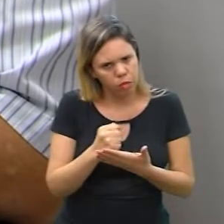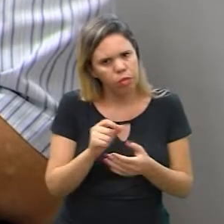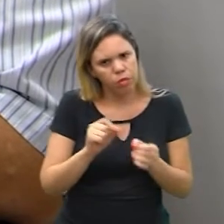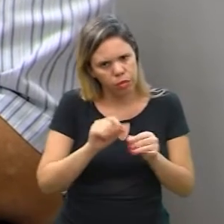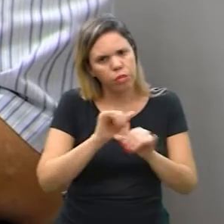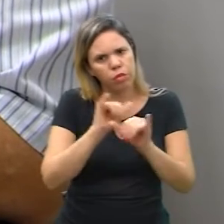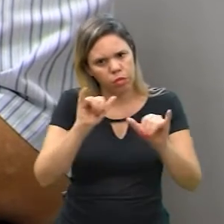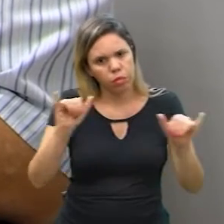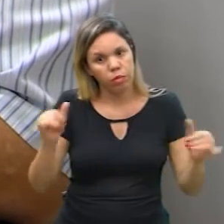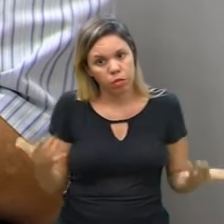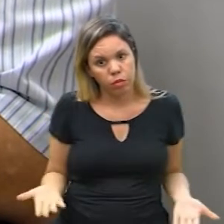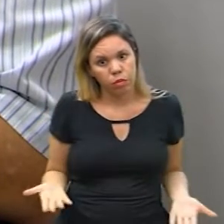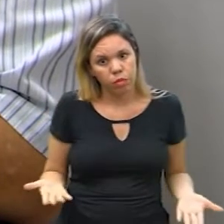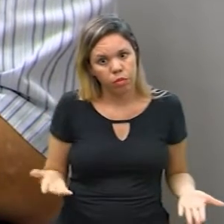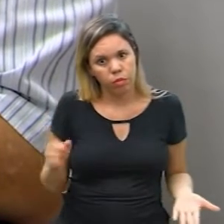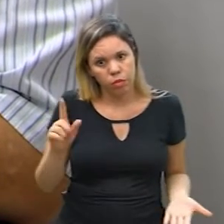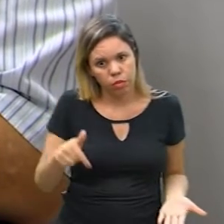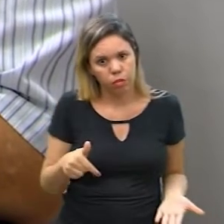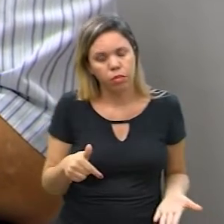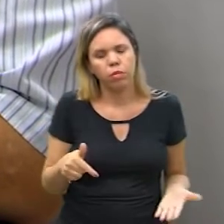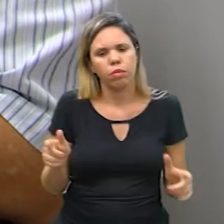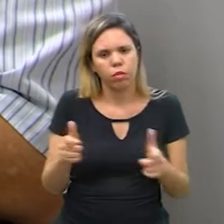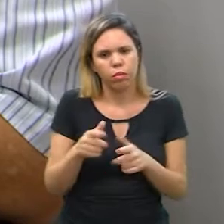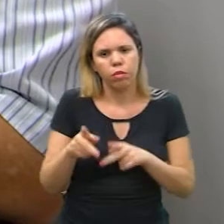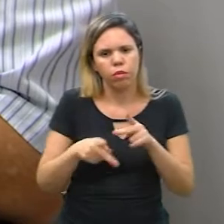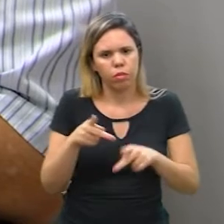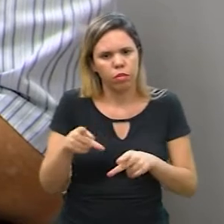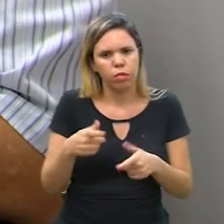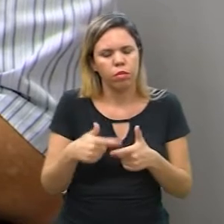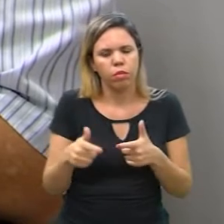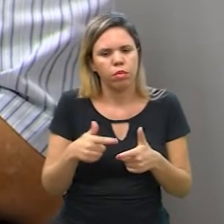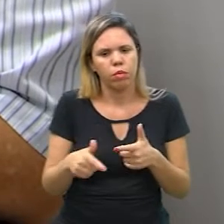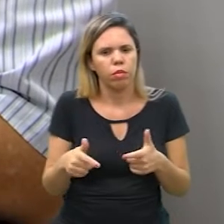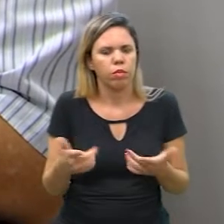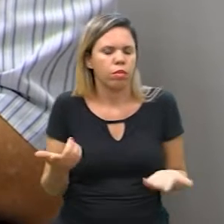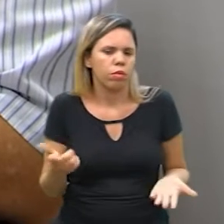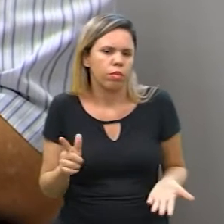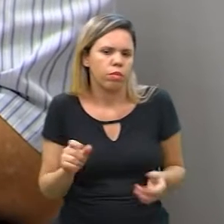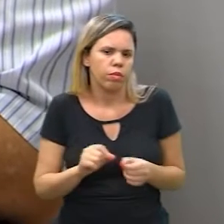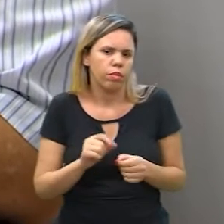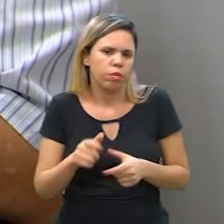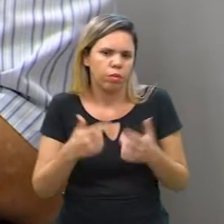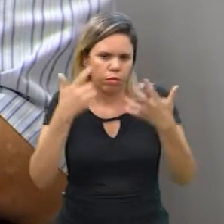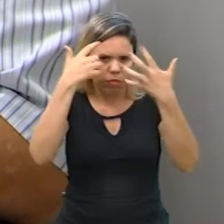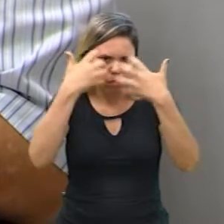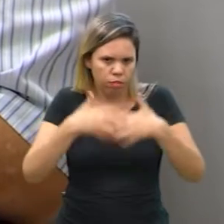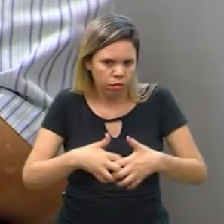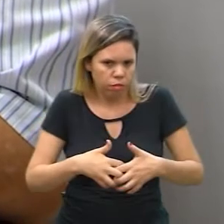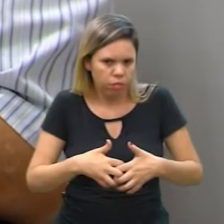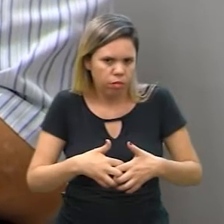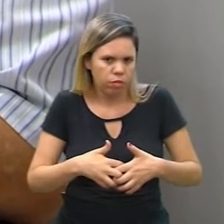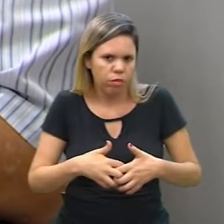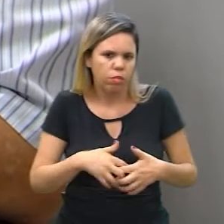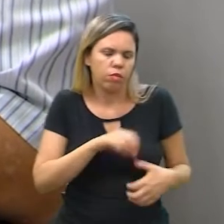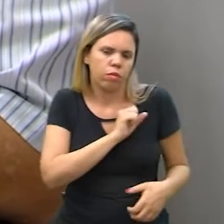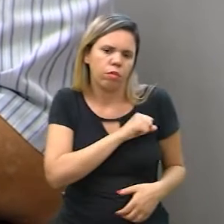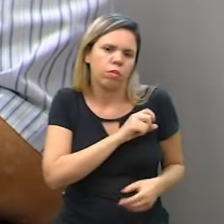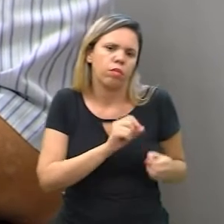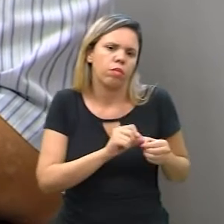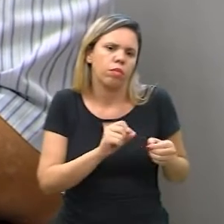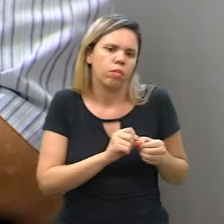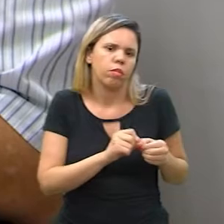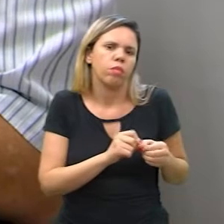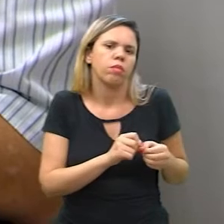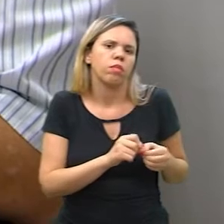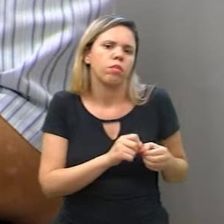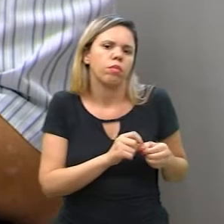nós fazermos essa divulgação e isso aí vai inibir as pessoas aliás, fazer as pessoas refletirem o mal que elas